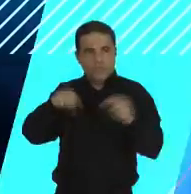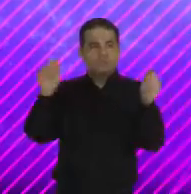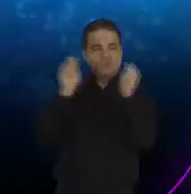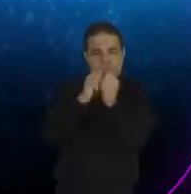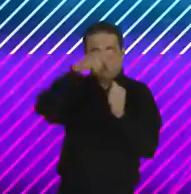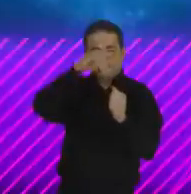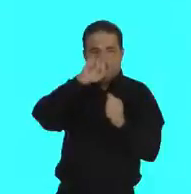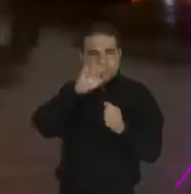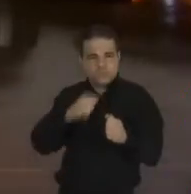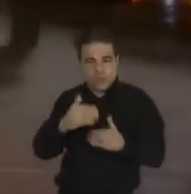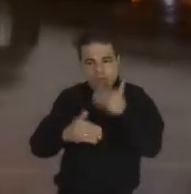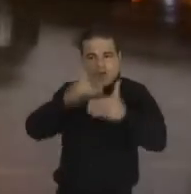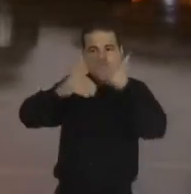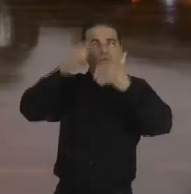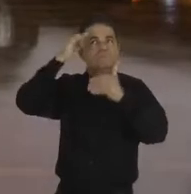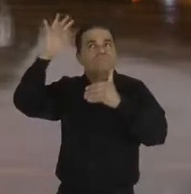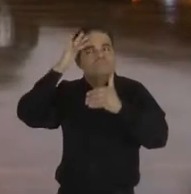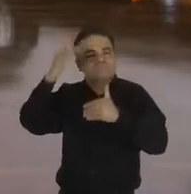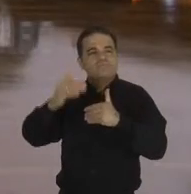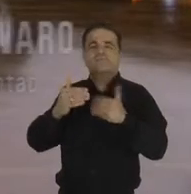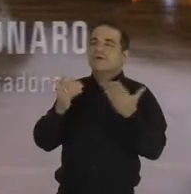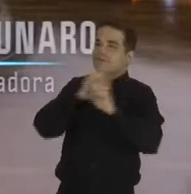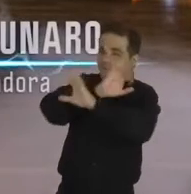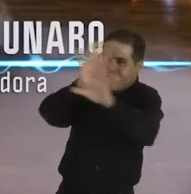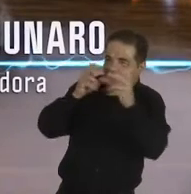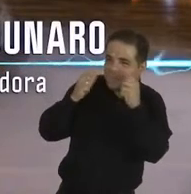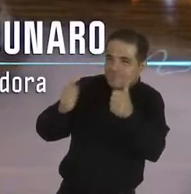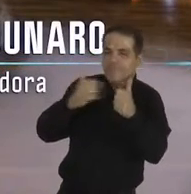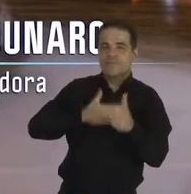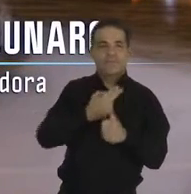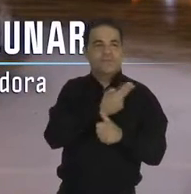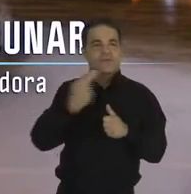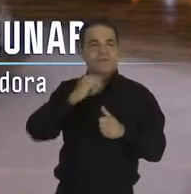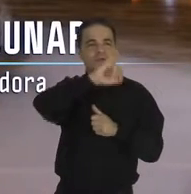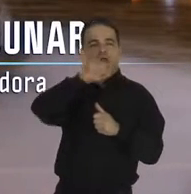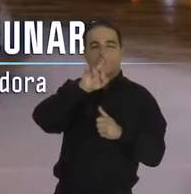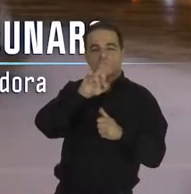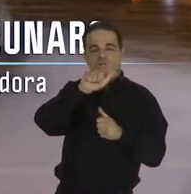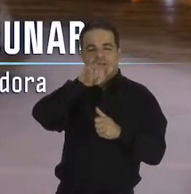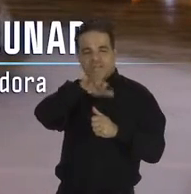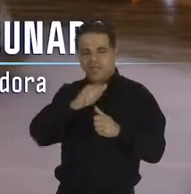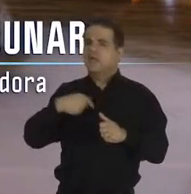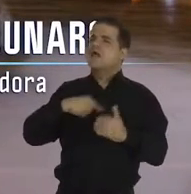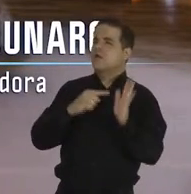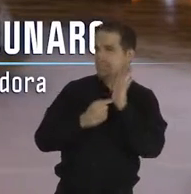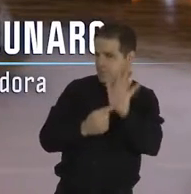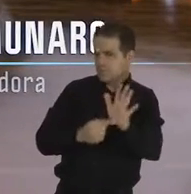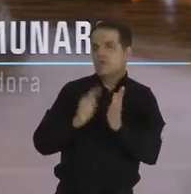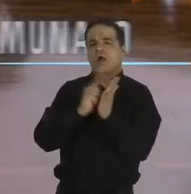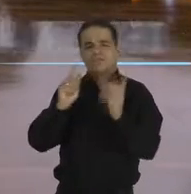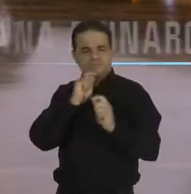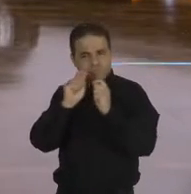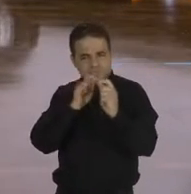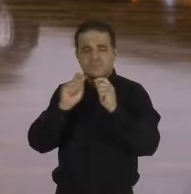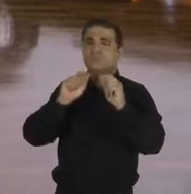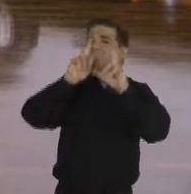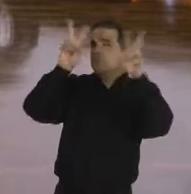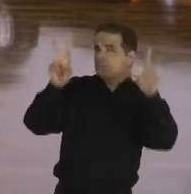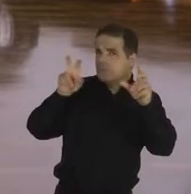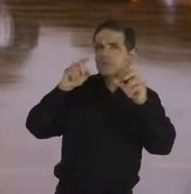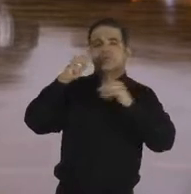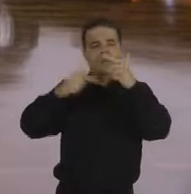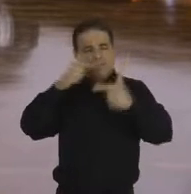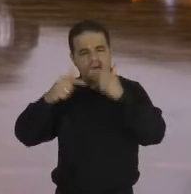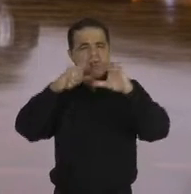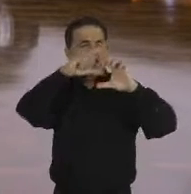um passo à frente o Olá tudo bem Eu sou Juliana Munaro só apresentadora jornalista e a anos cubra o temas como